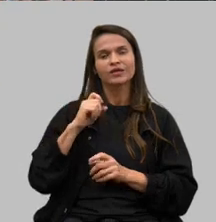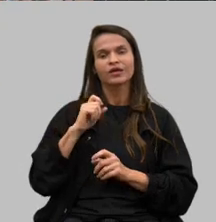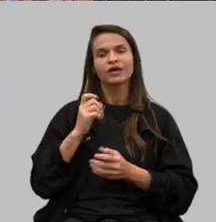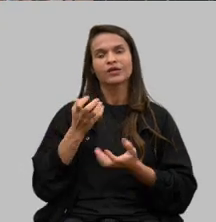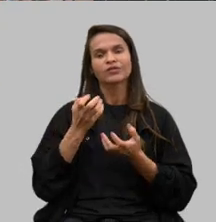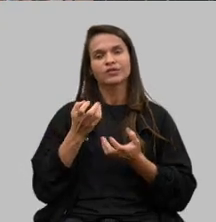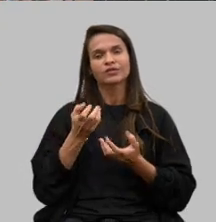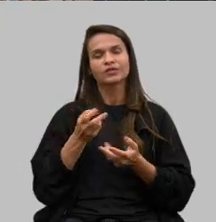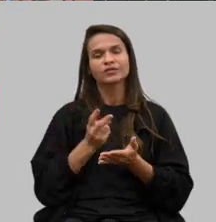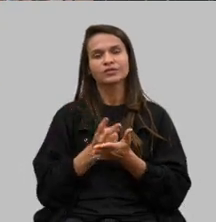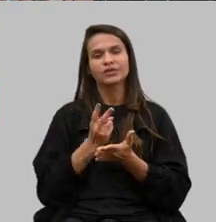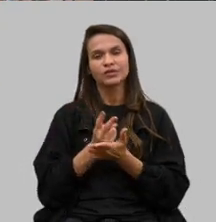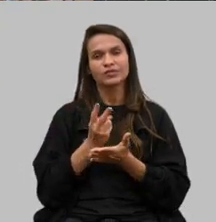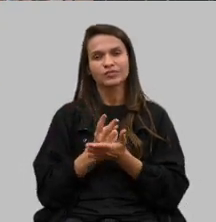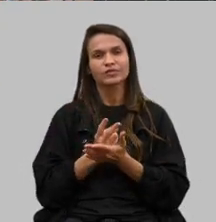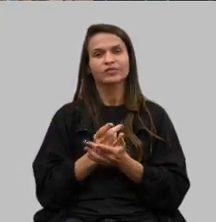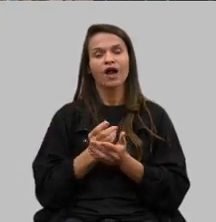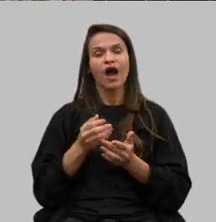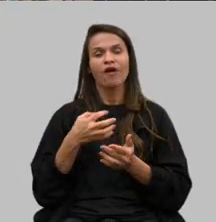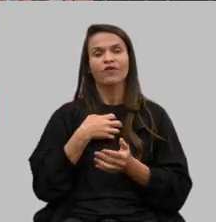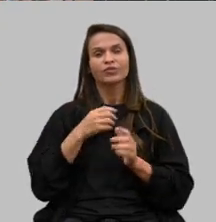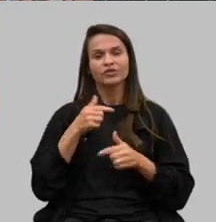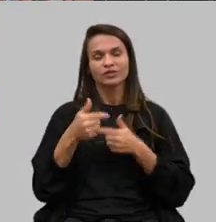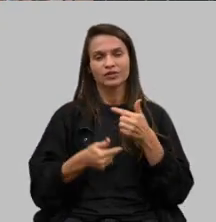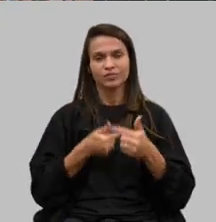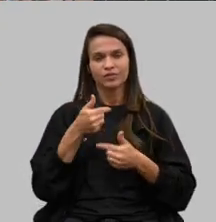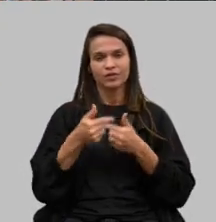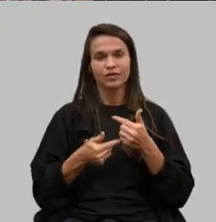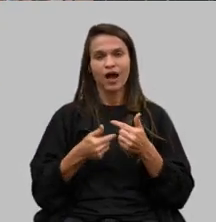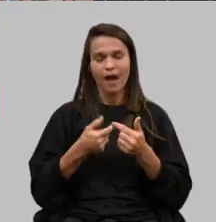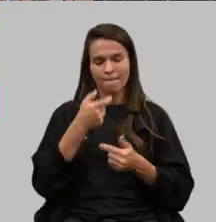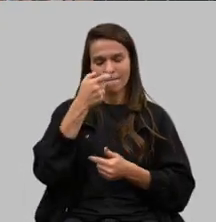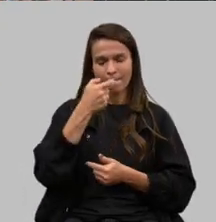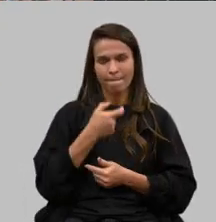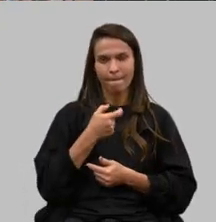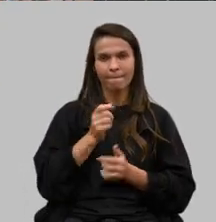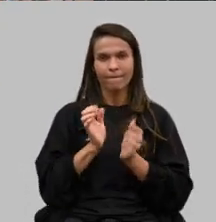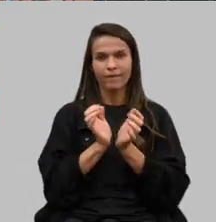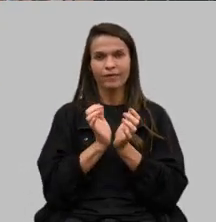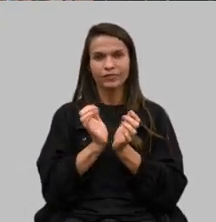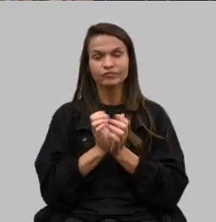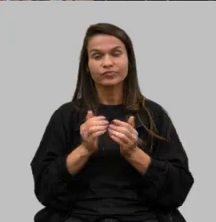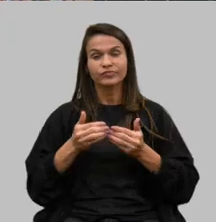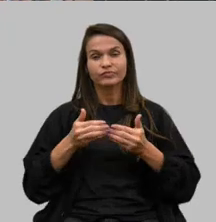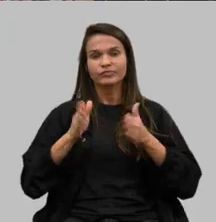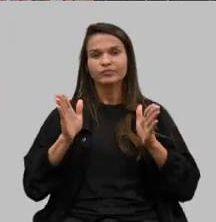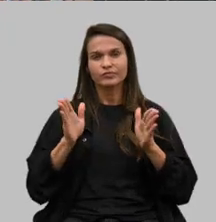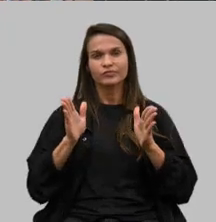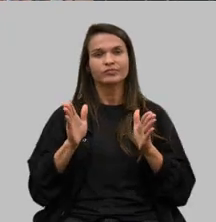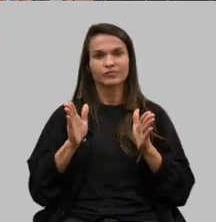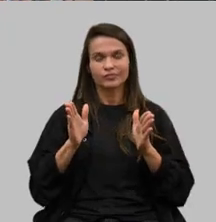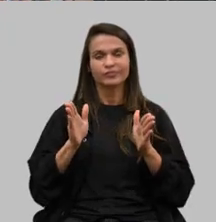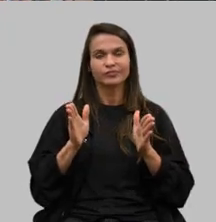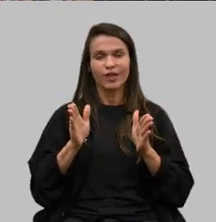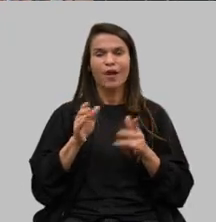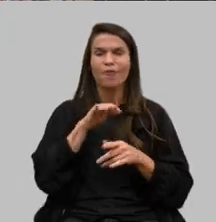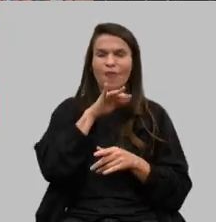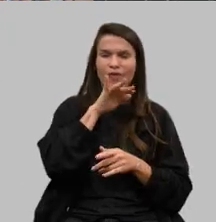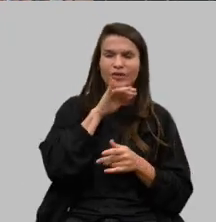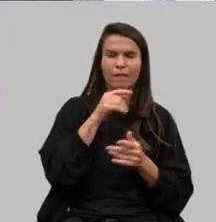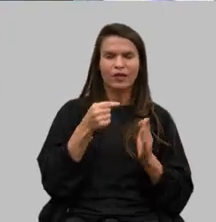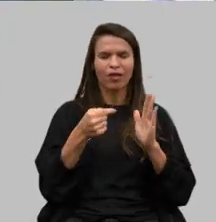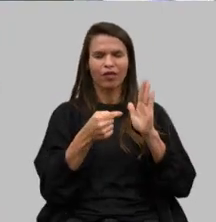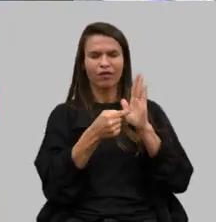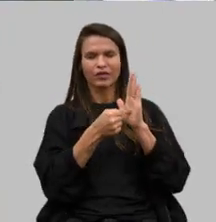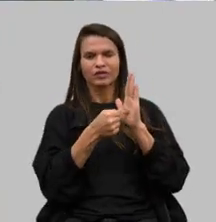A senhora sabe a minha forma de trabalhar deixar a minha pessoa e toda a minha equipe absolutamente aberto que é muito ruim ouvir assim denúncias de favorecimento